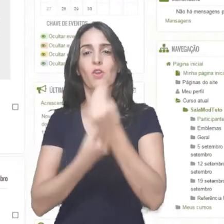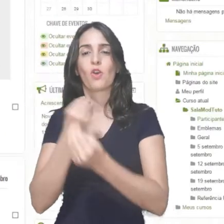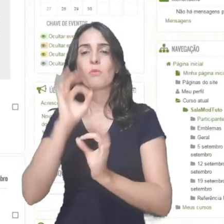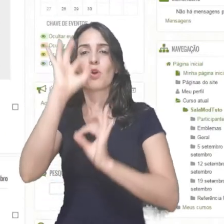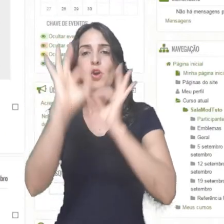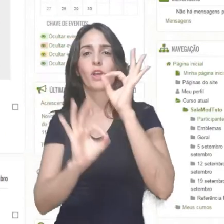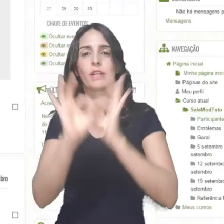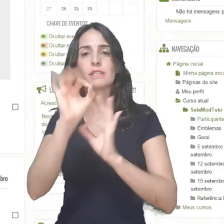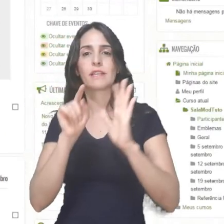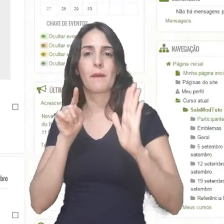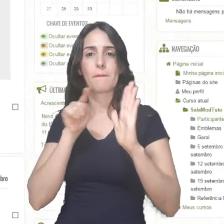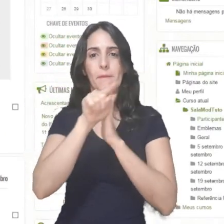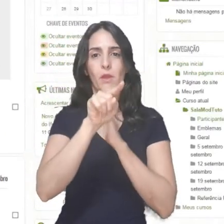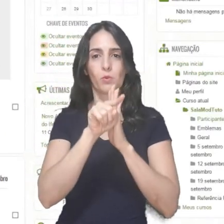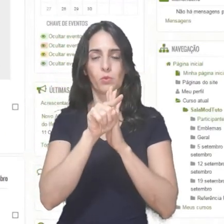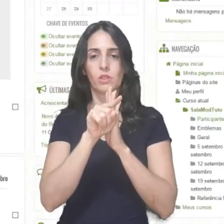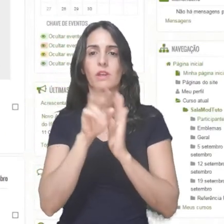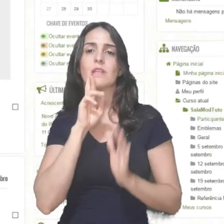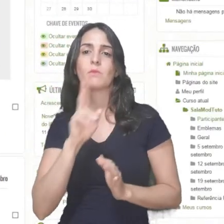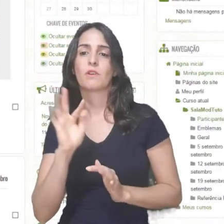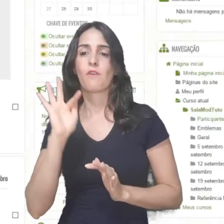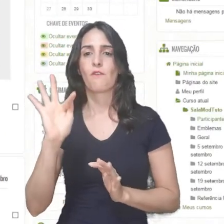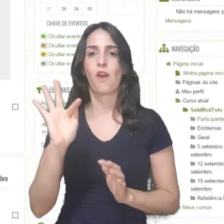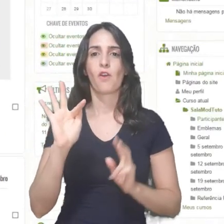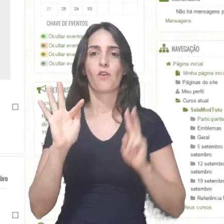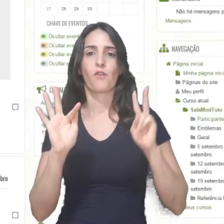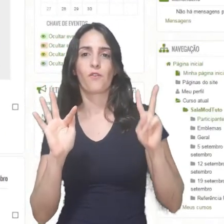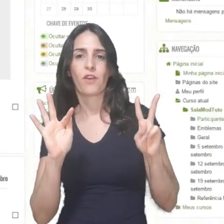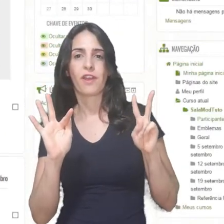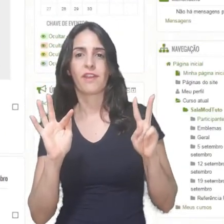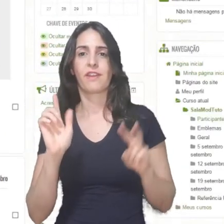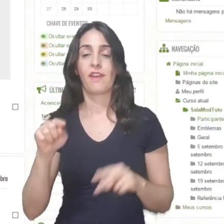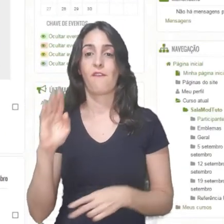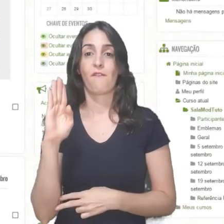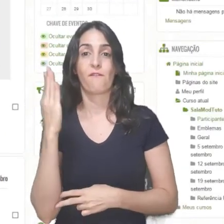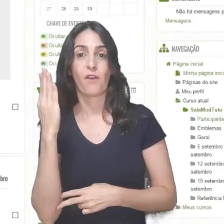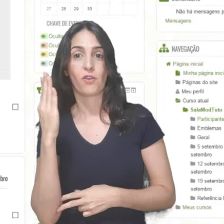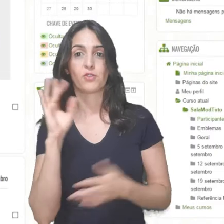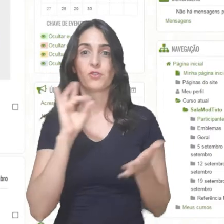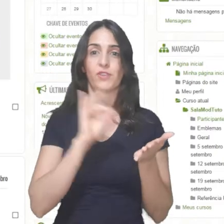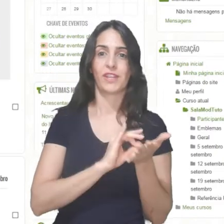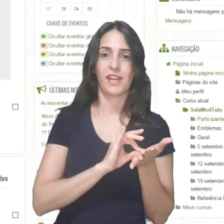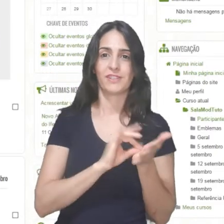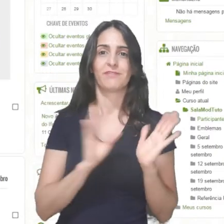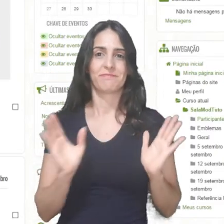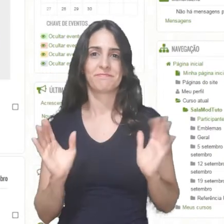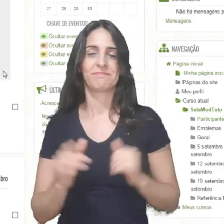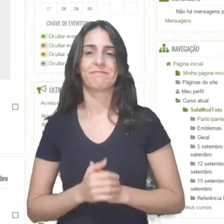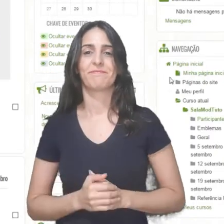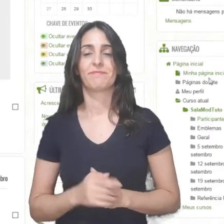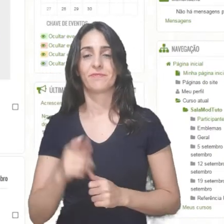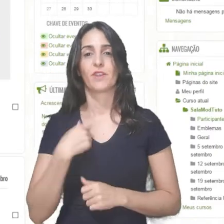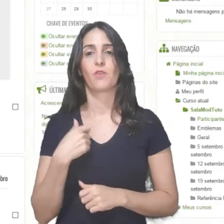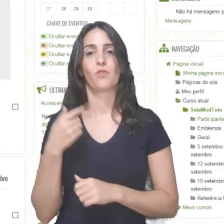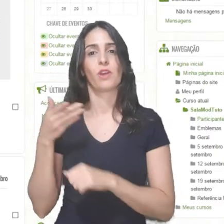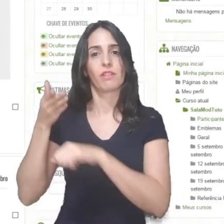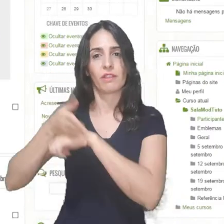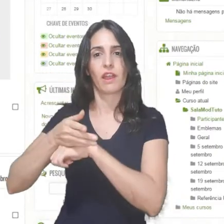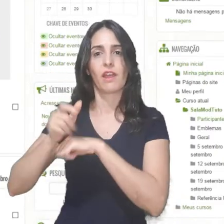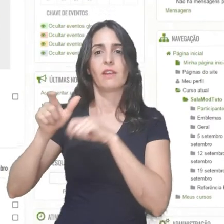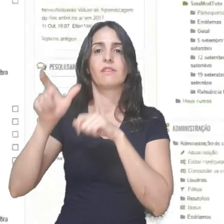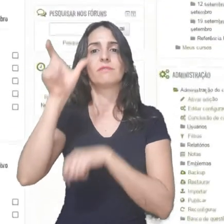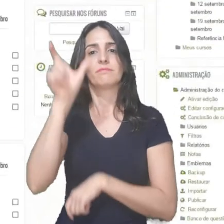Vamos aprender a construir uma pergunta de verdadeiro e falso. Primeira coisa a fazer é ir ao bloco administração do